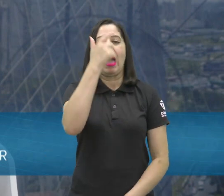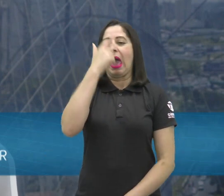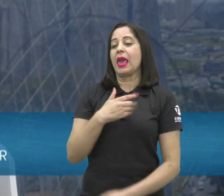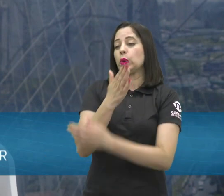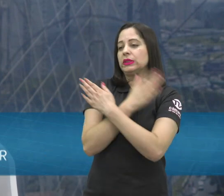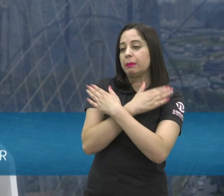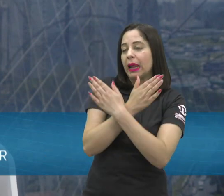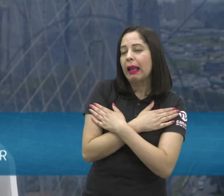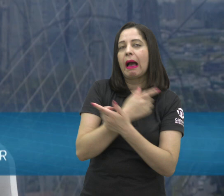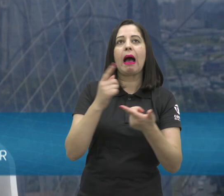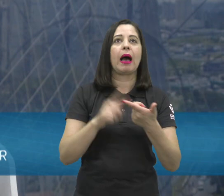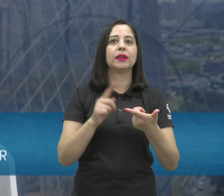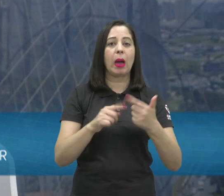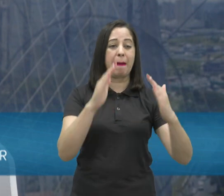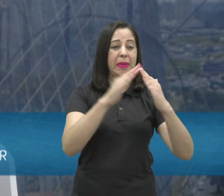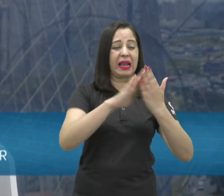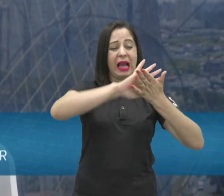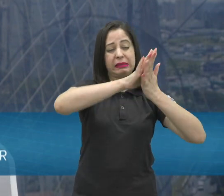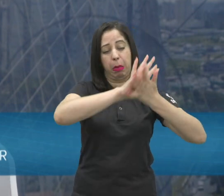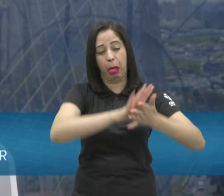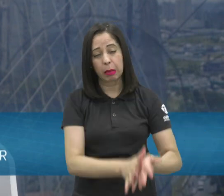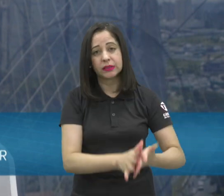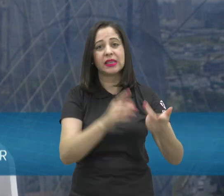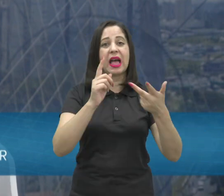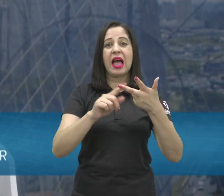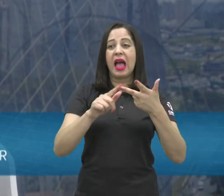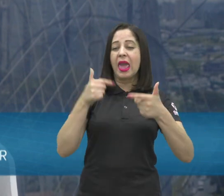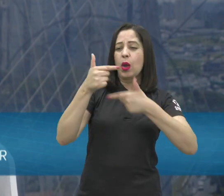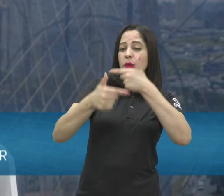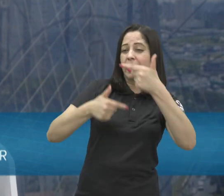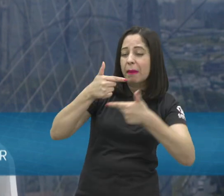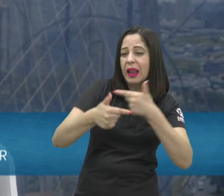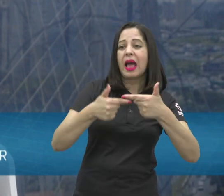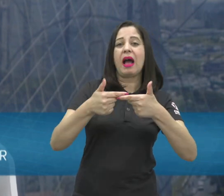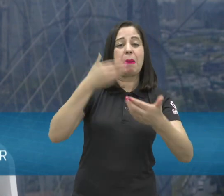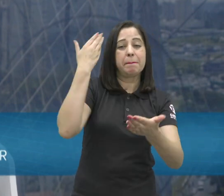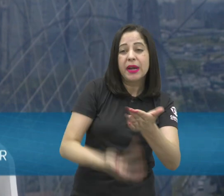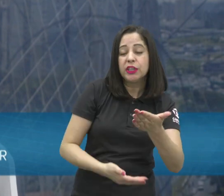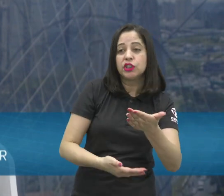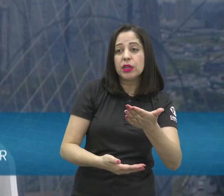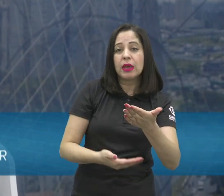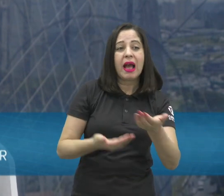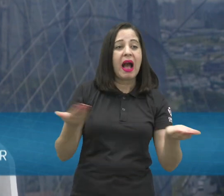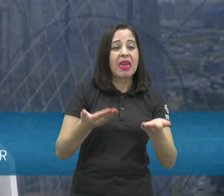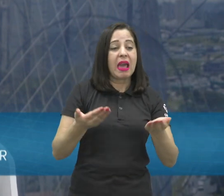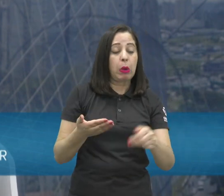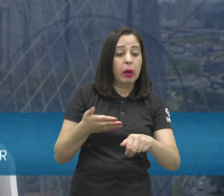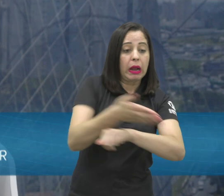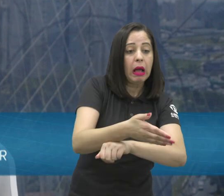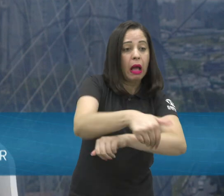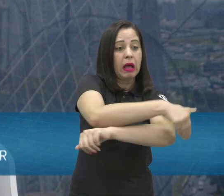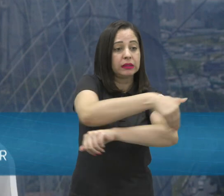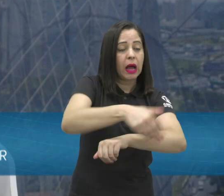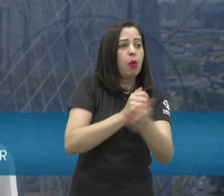fui despejado, eu trabalhava numa instituição tal. Então eles colocam a história. Quando essas pessoas leem, a gente vê que tem muitas